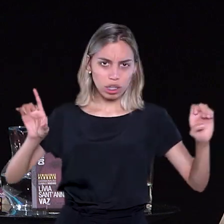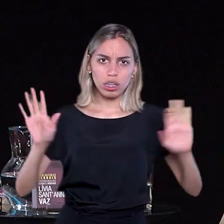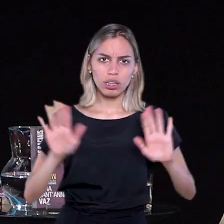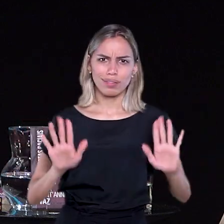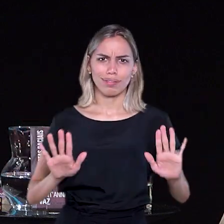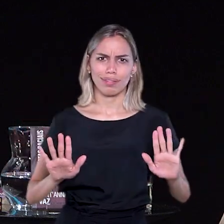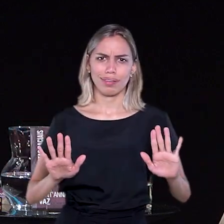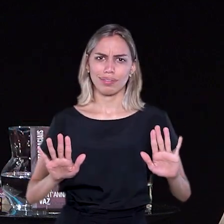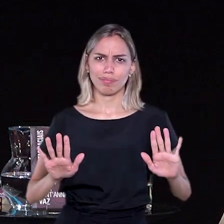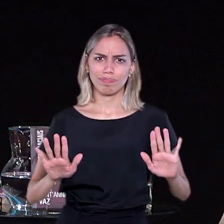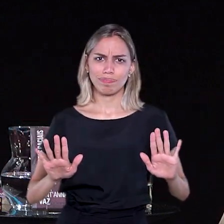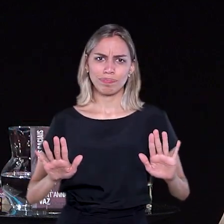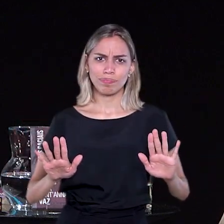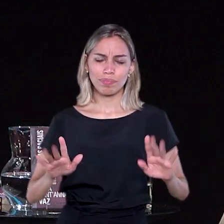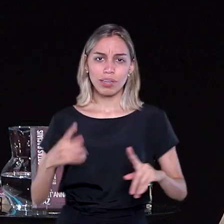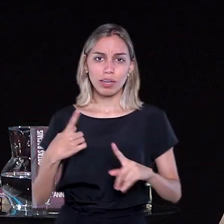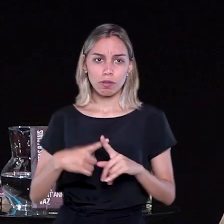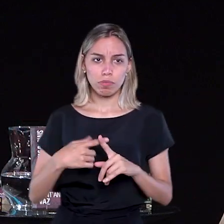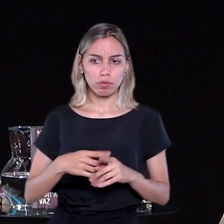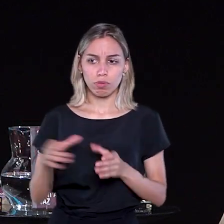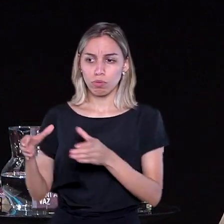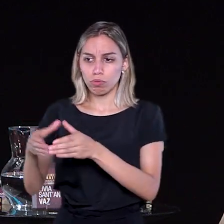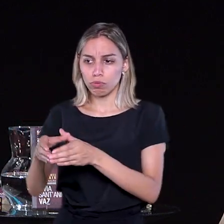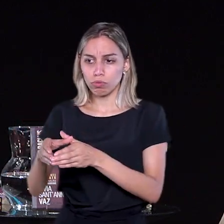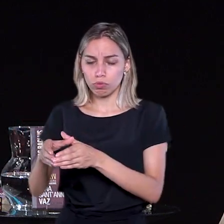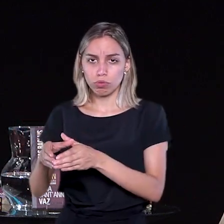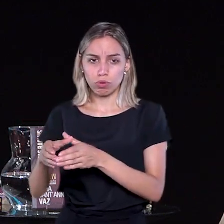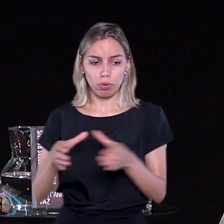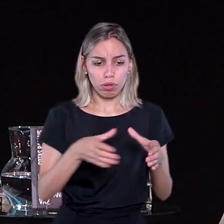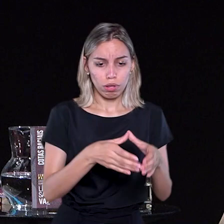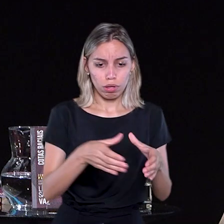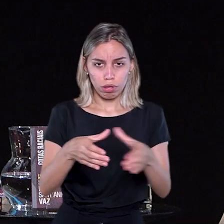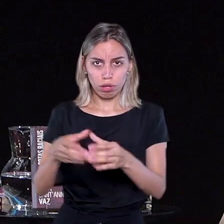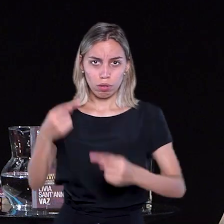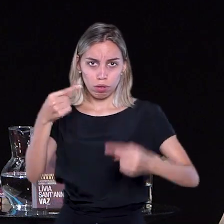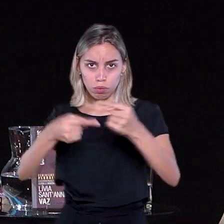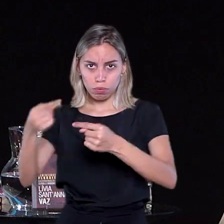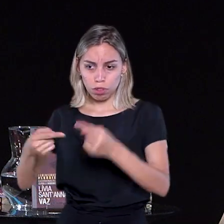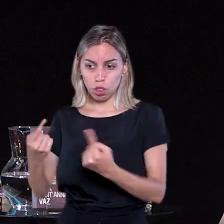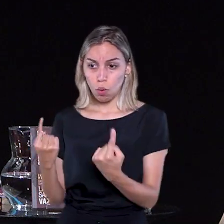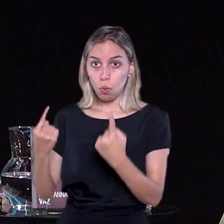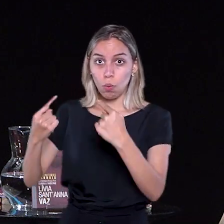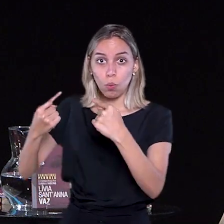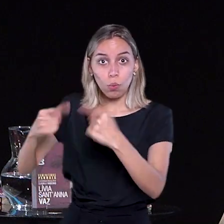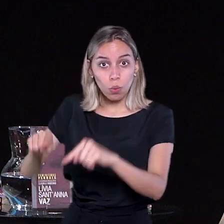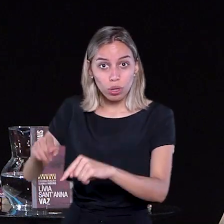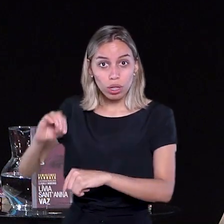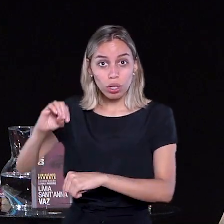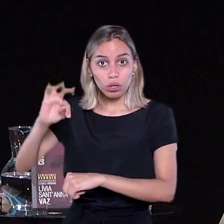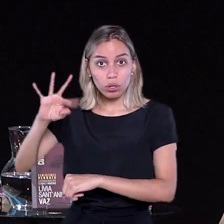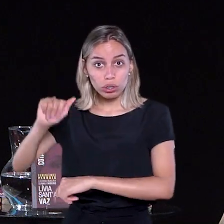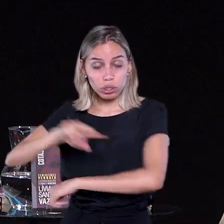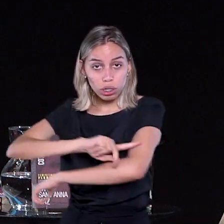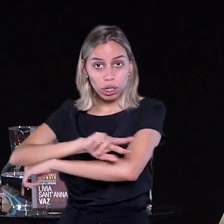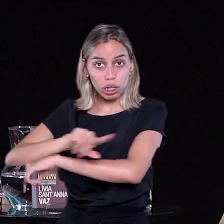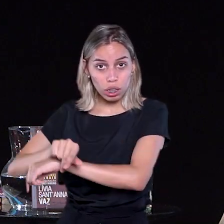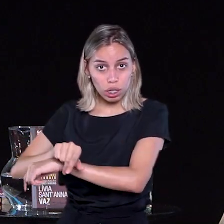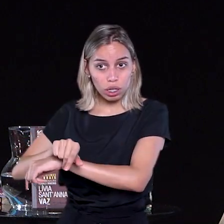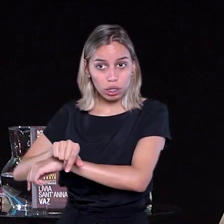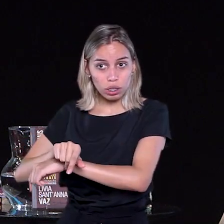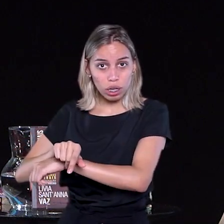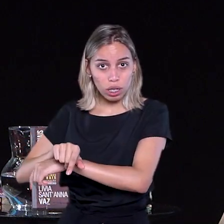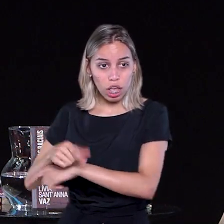lado, né? Enfim, como é que você vê isso e o que você acha que isso significa, o que isso diz